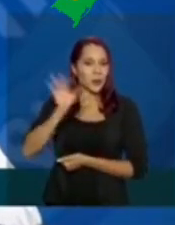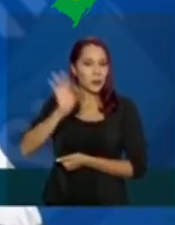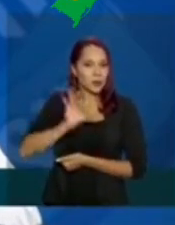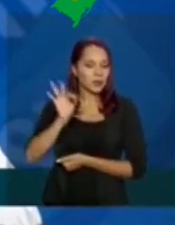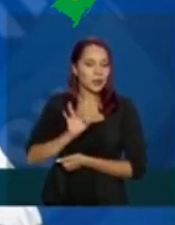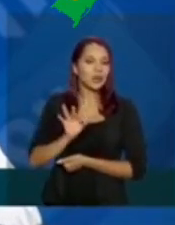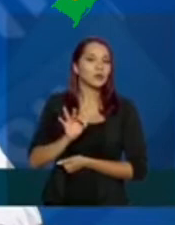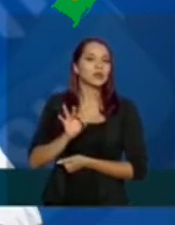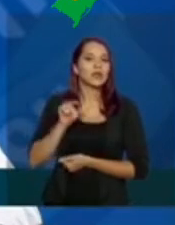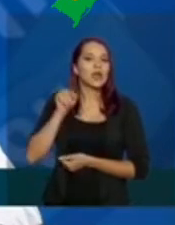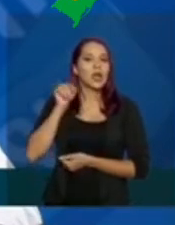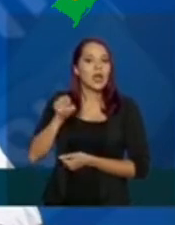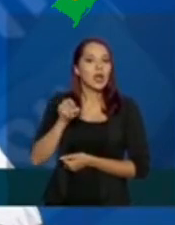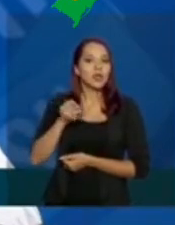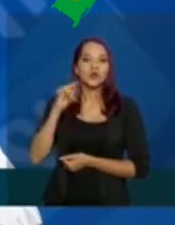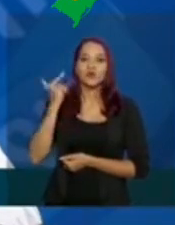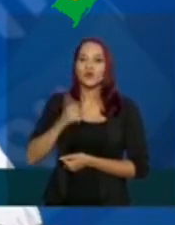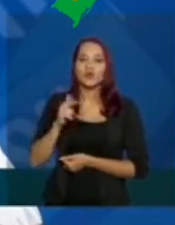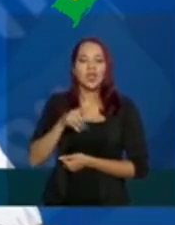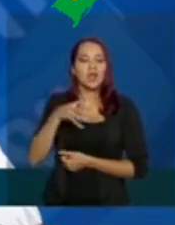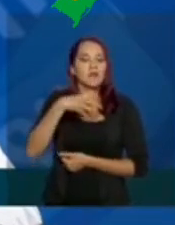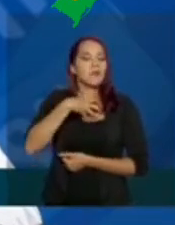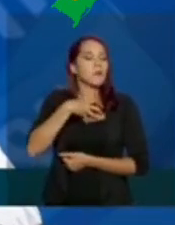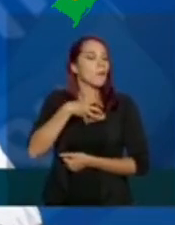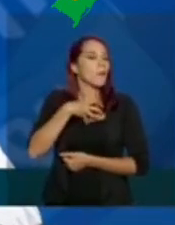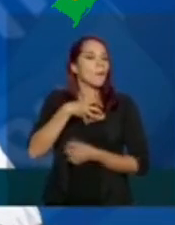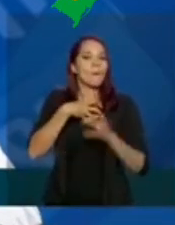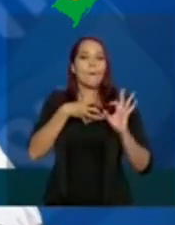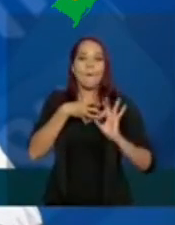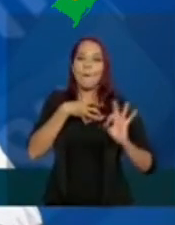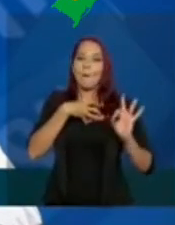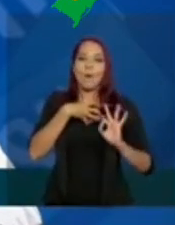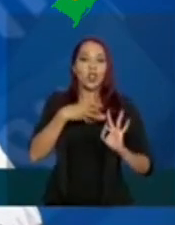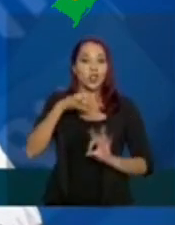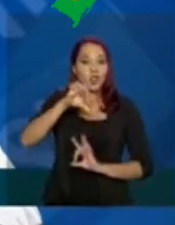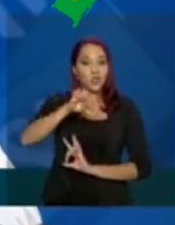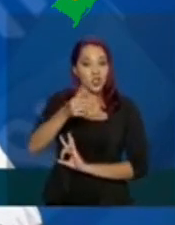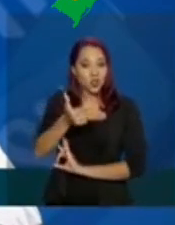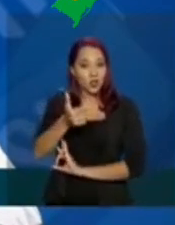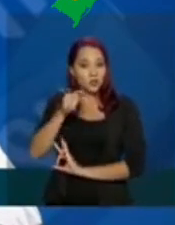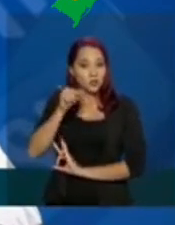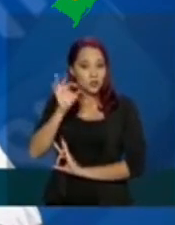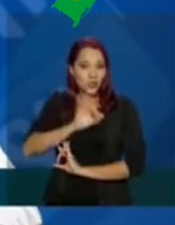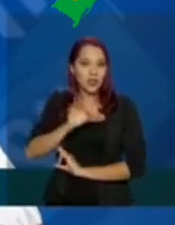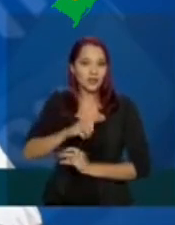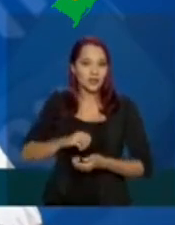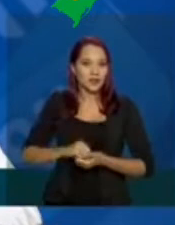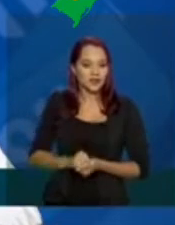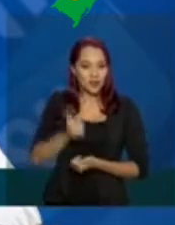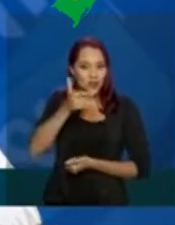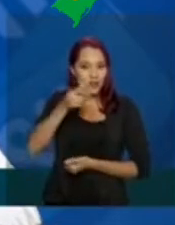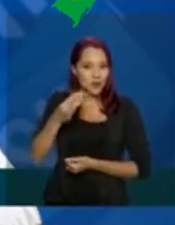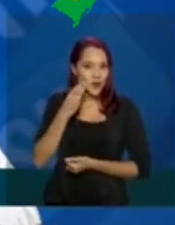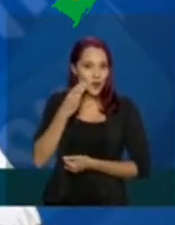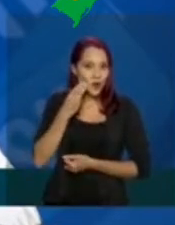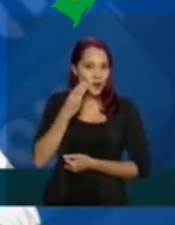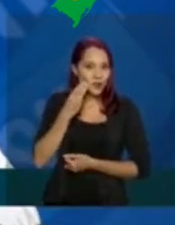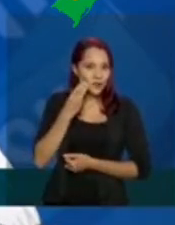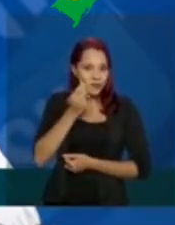estão absolutamente sem nenhum sintoma. 92% de 2,4 milhões, ou